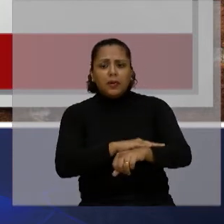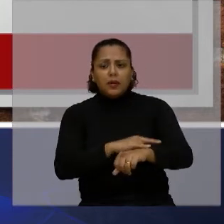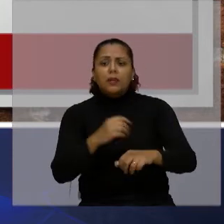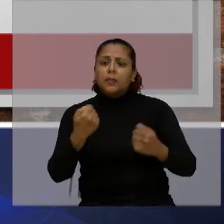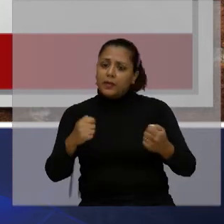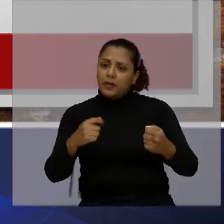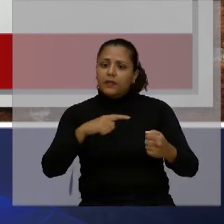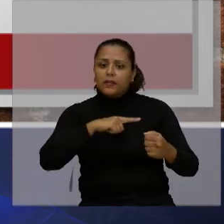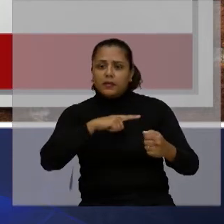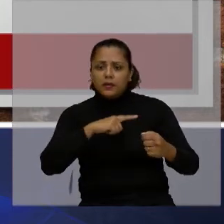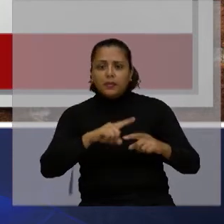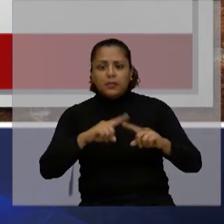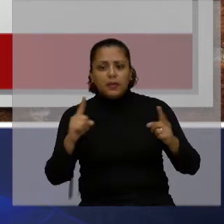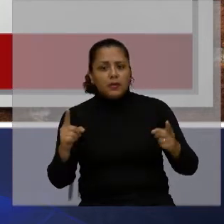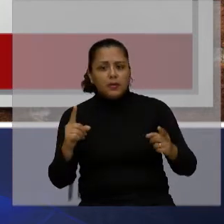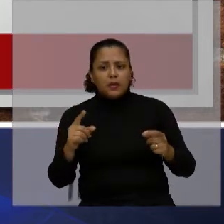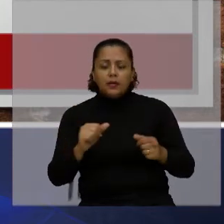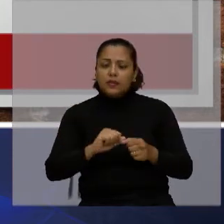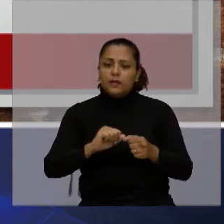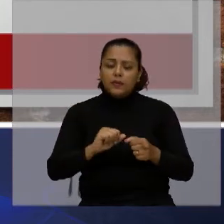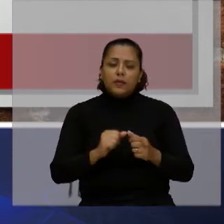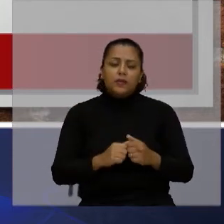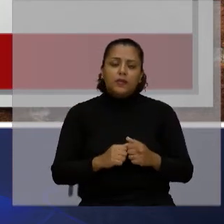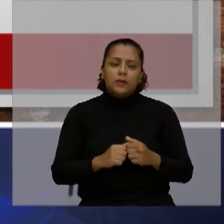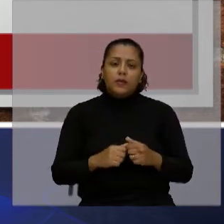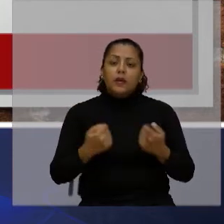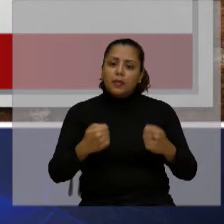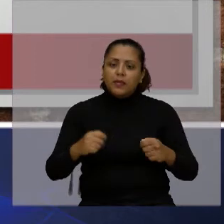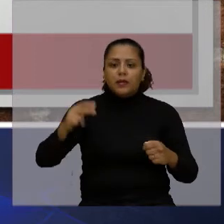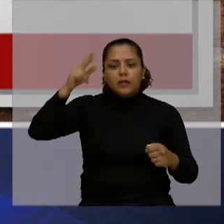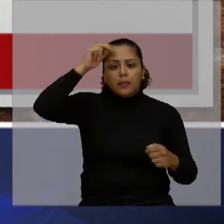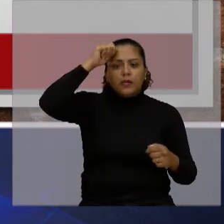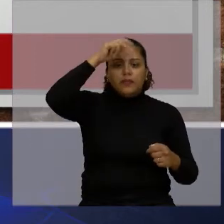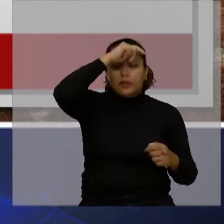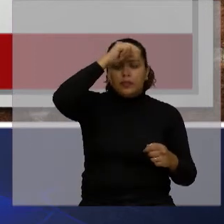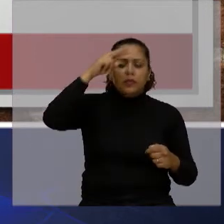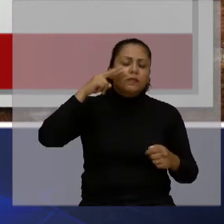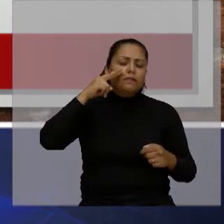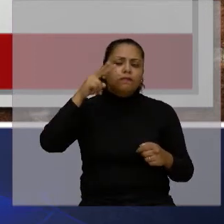prefeitura olhe para esse campo, cuide do campo,